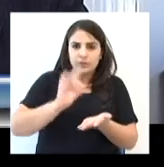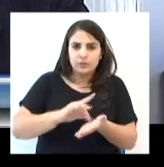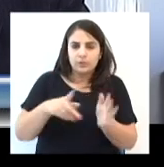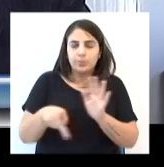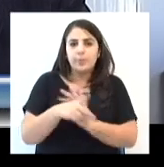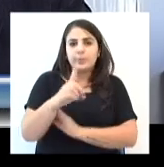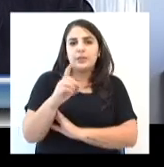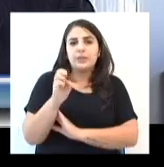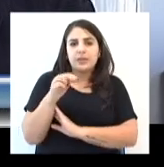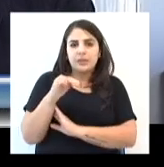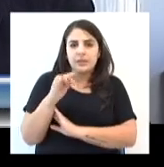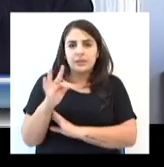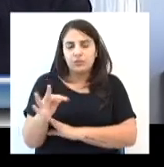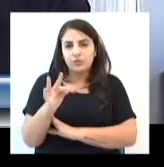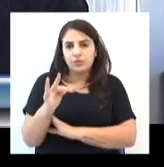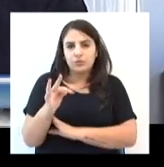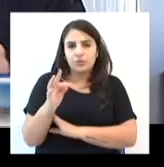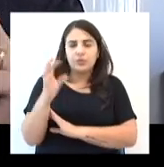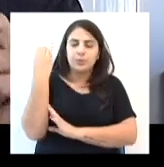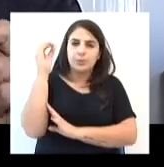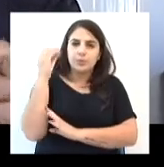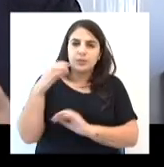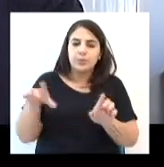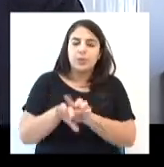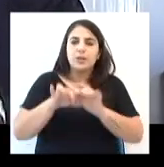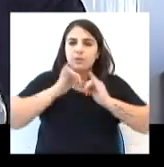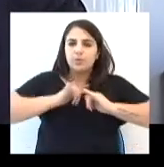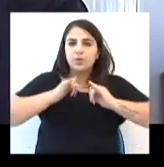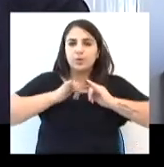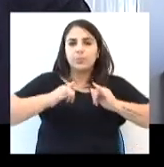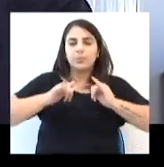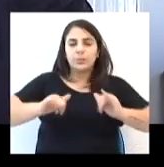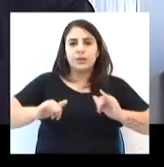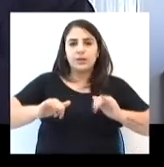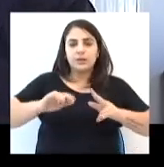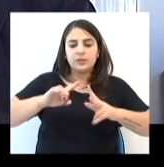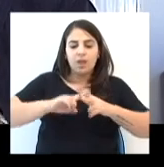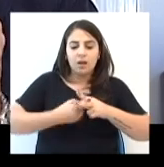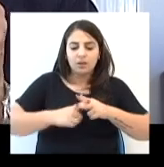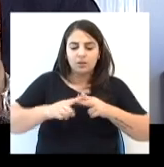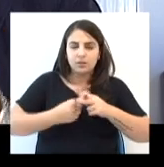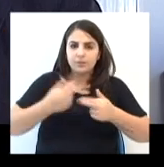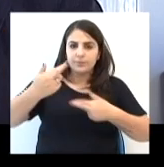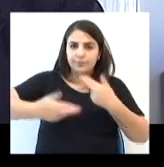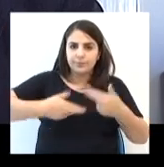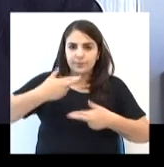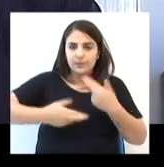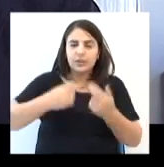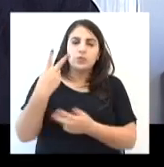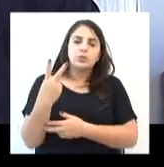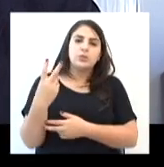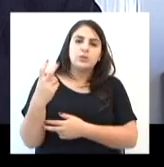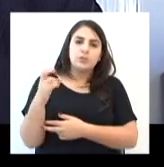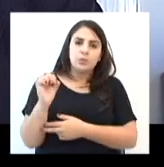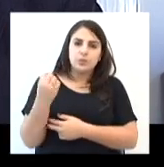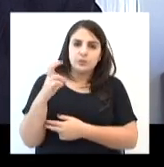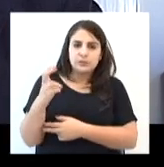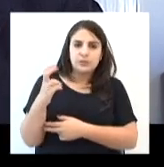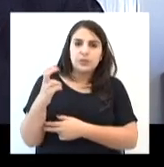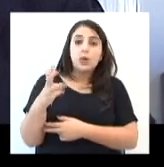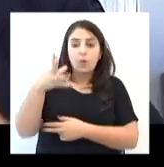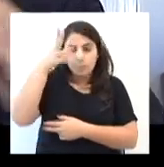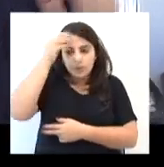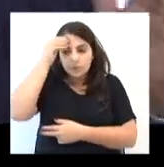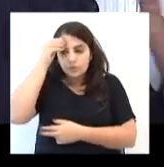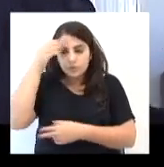o DENIT Porto Alegre para que ele nos informe da manutenção da 285, compreendido o trecho de acesso a